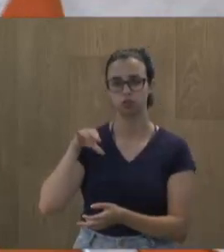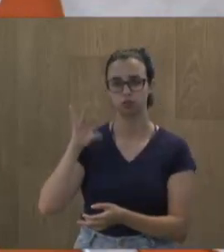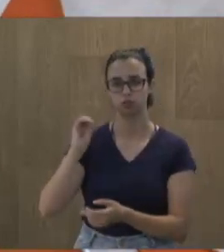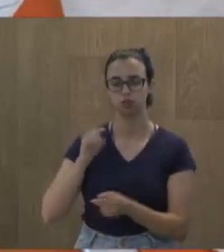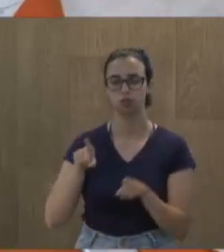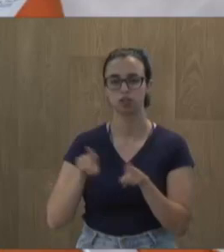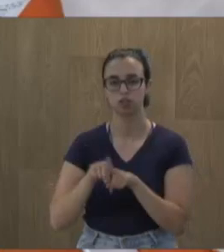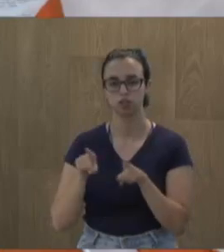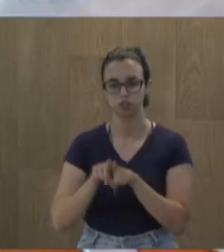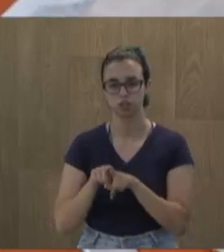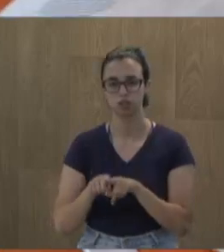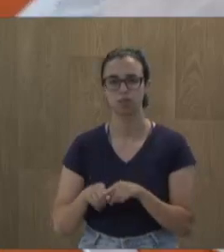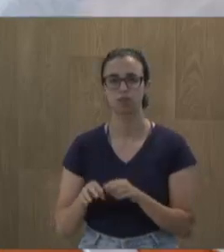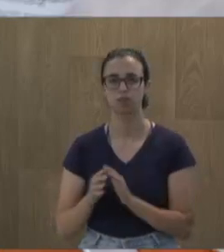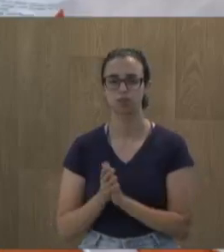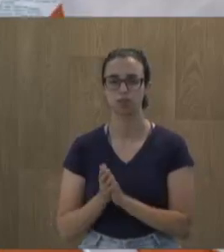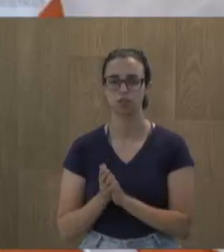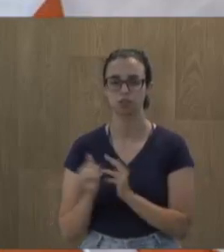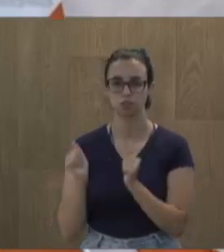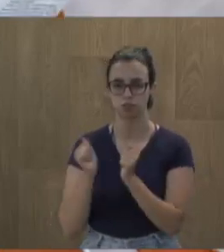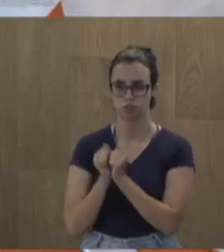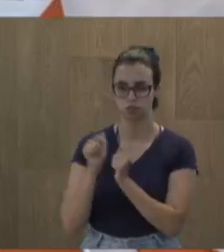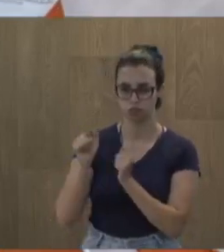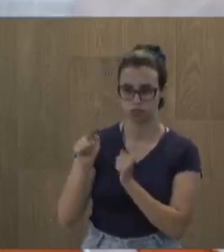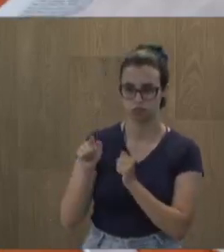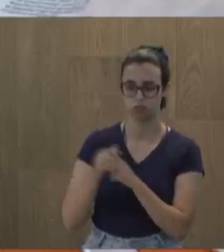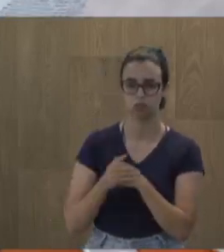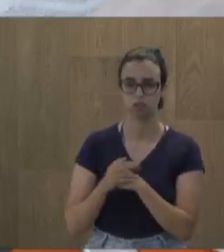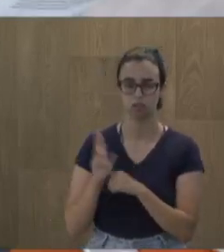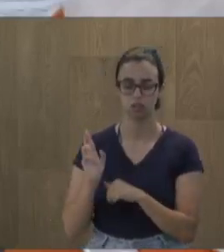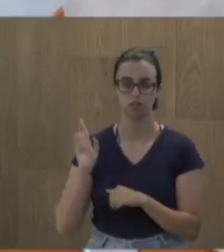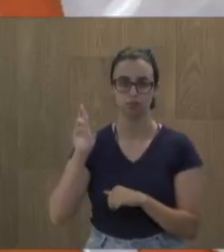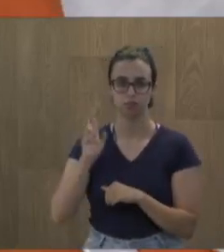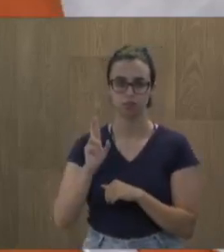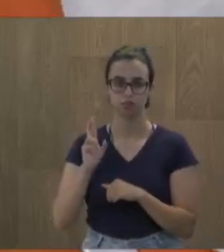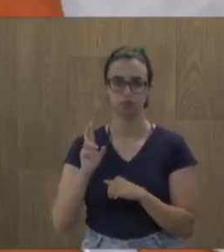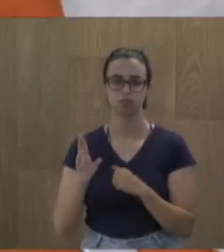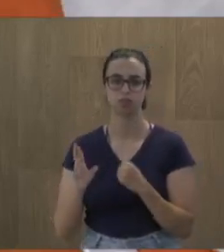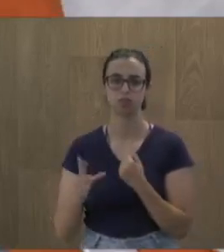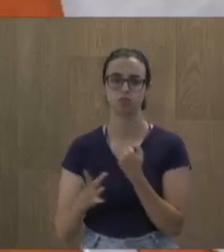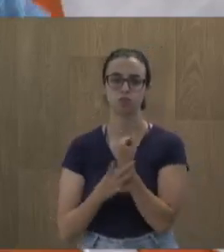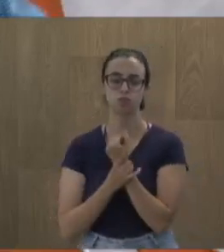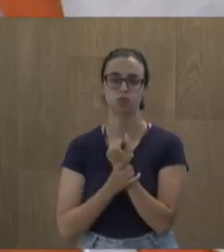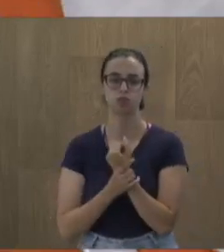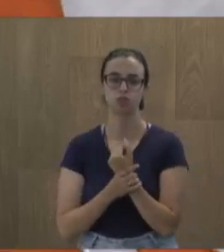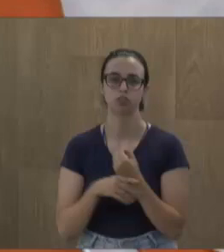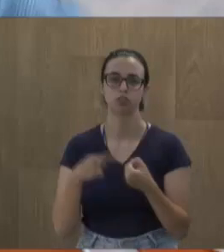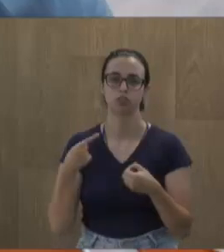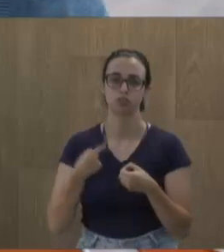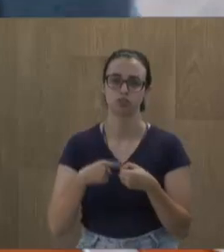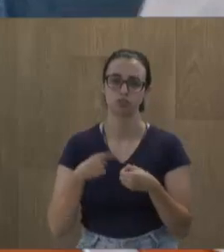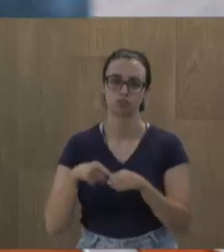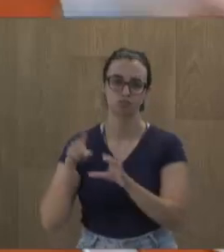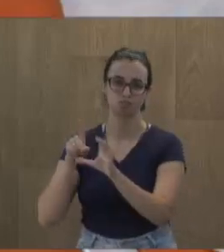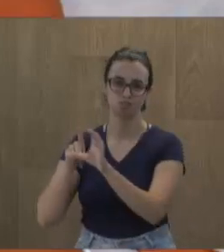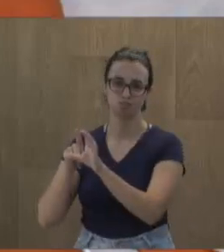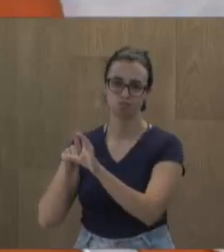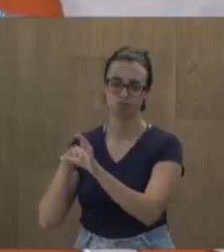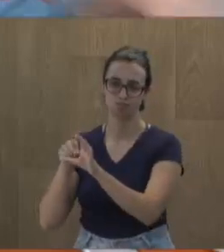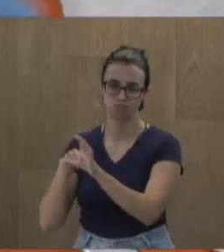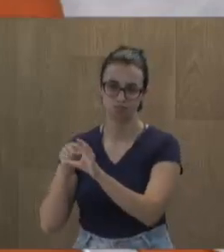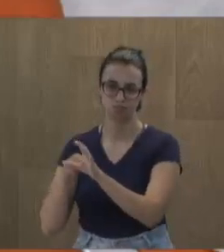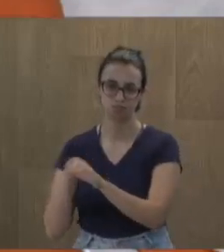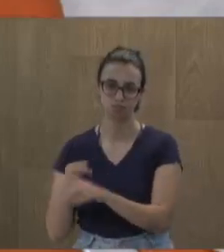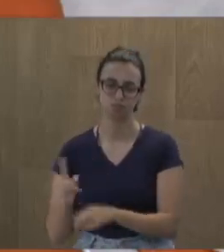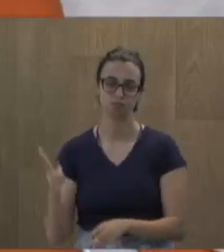o comandante da guarda civil municipal de Nova Serrana estará aqui na reunião da casp